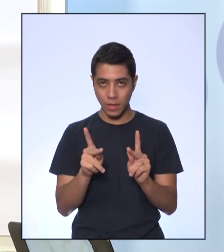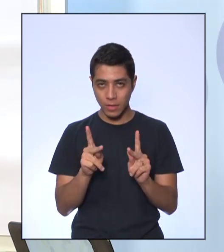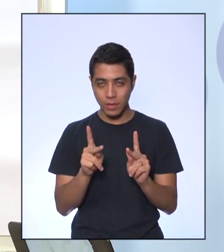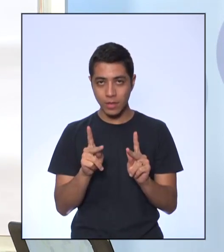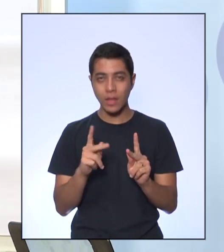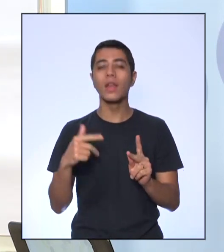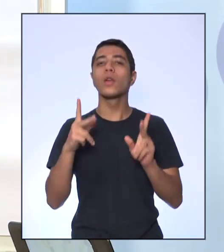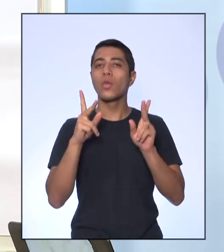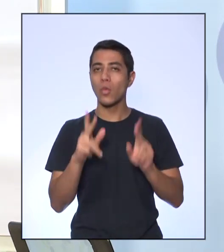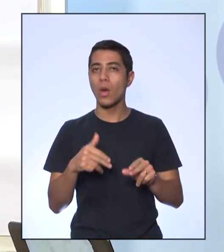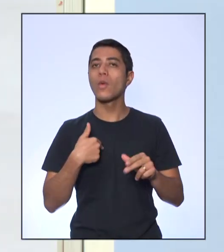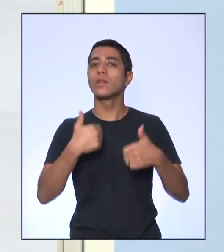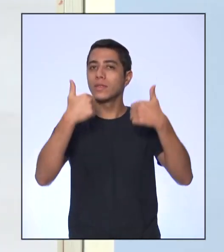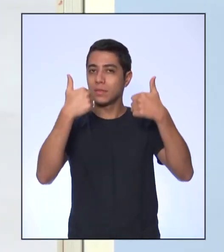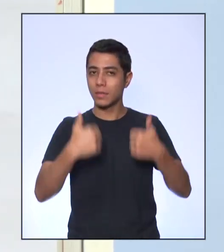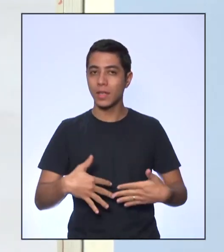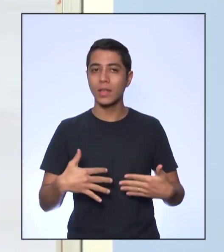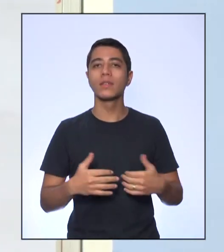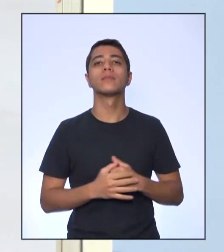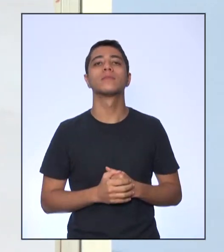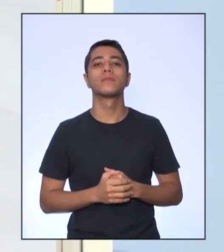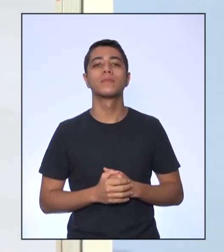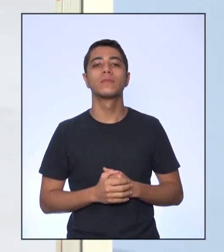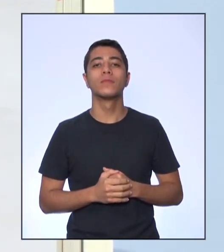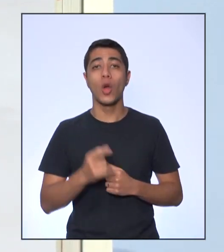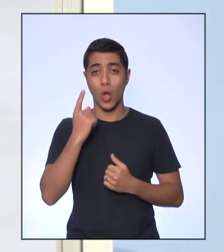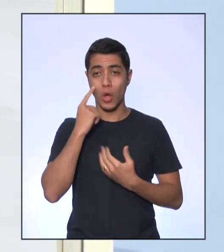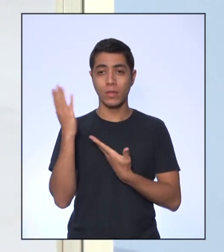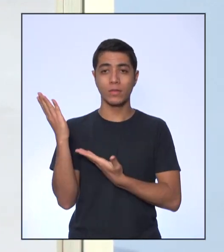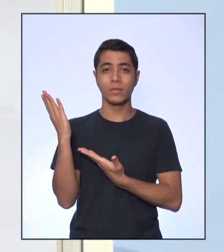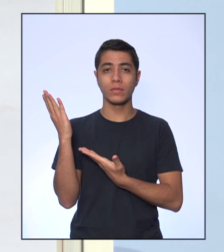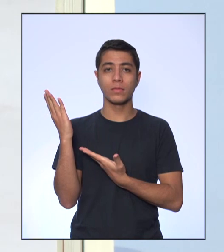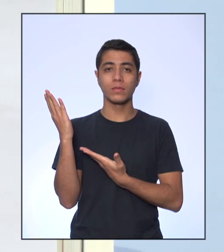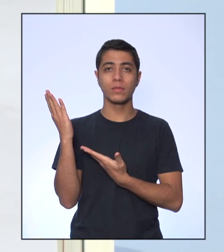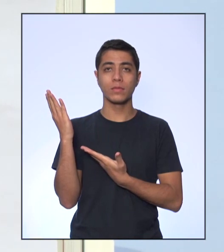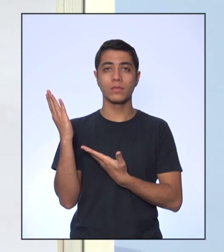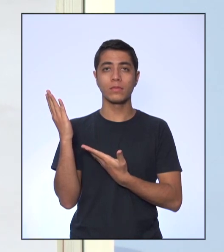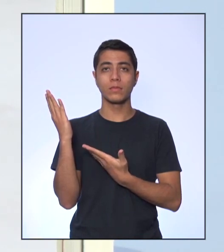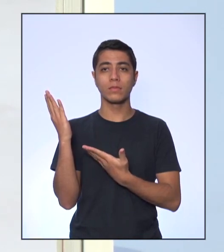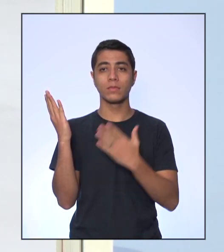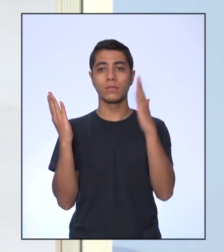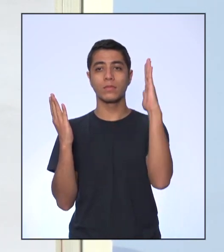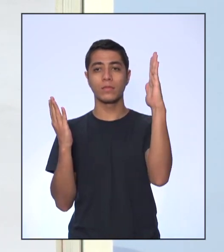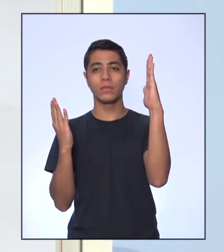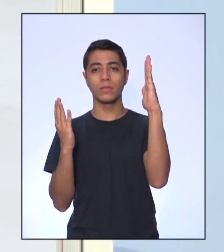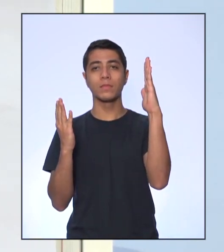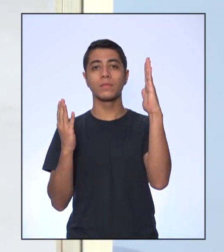coloquei para vocês, eu substituí 0, menos 1 aqui é o ponto A,